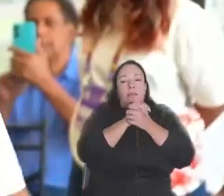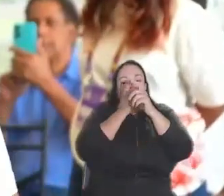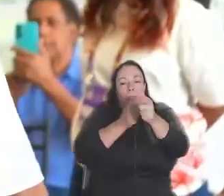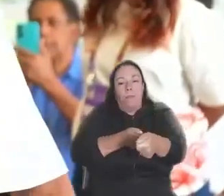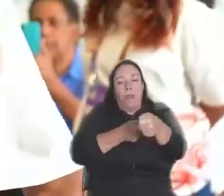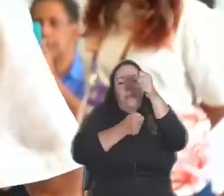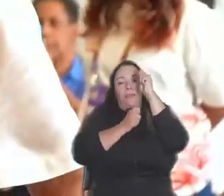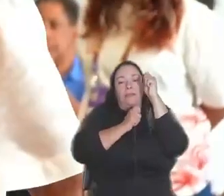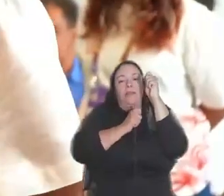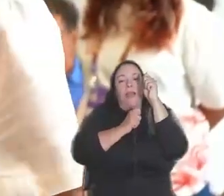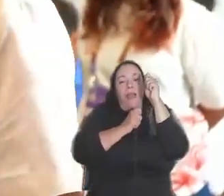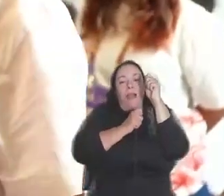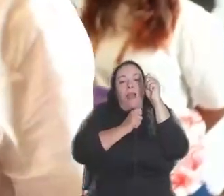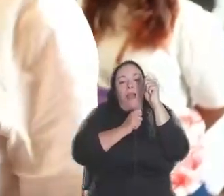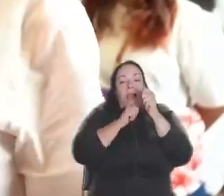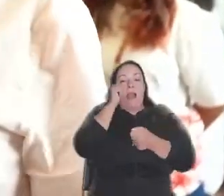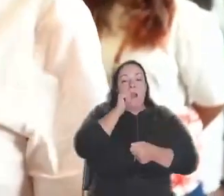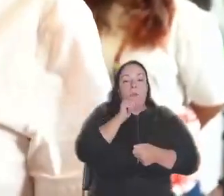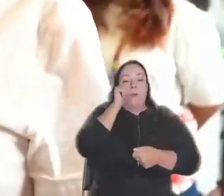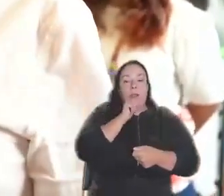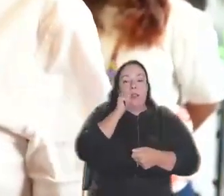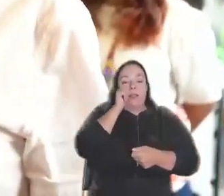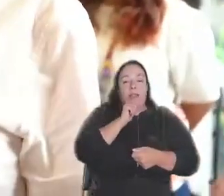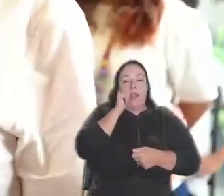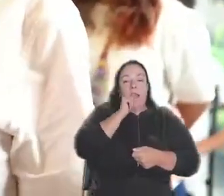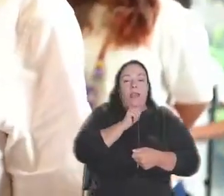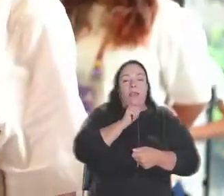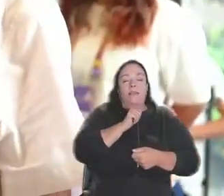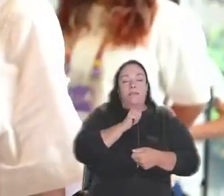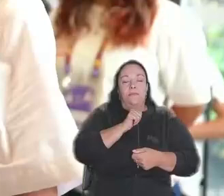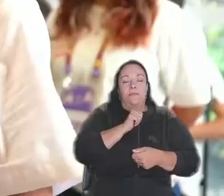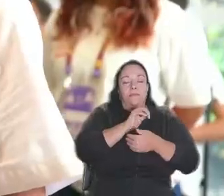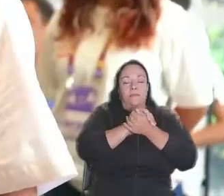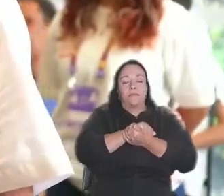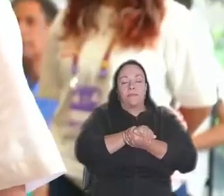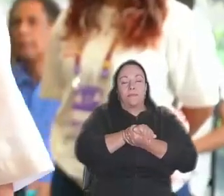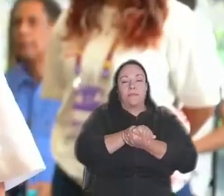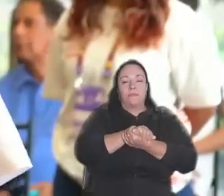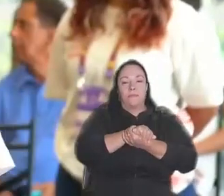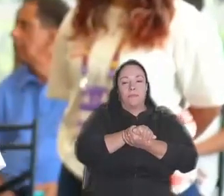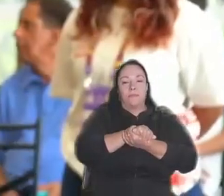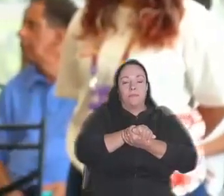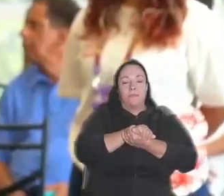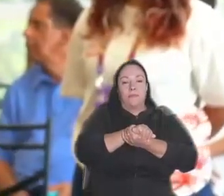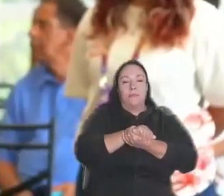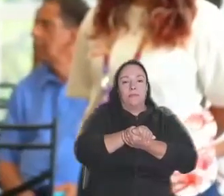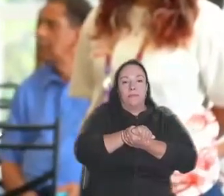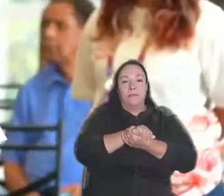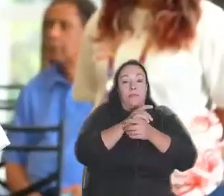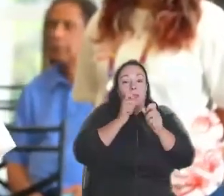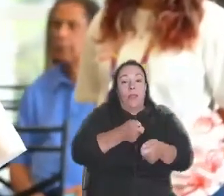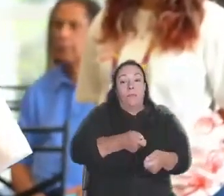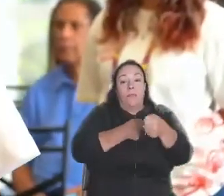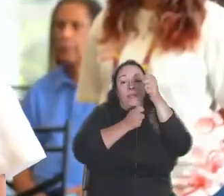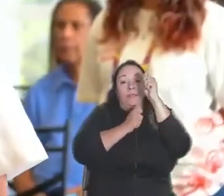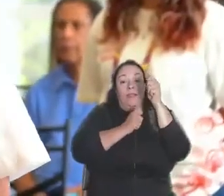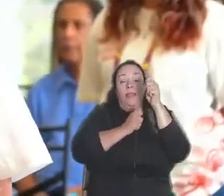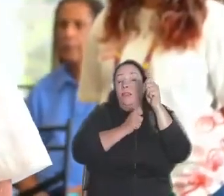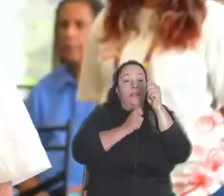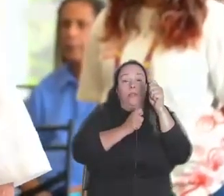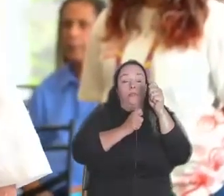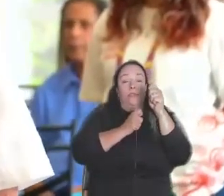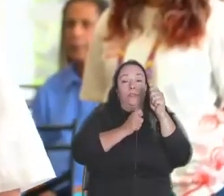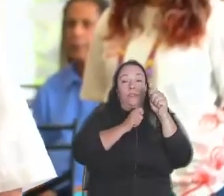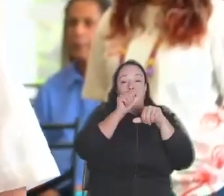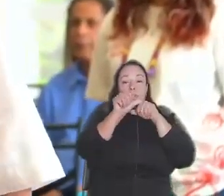né? Então, a mulher tem que ser cúmplice disso aí, porque senão a pescaria não se torna boa, né?